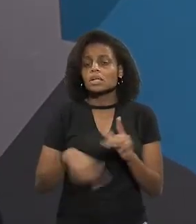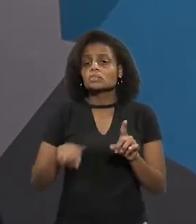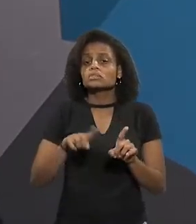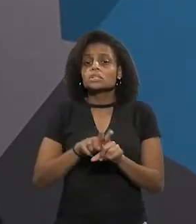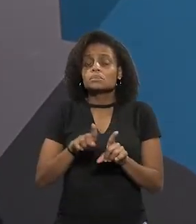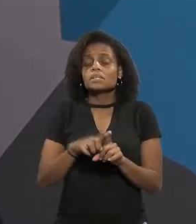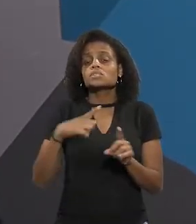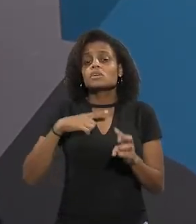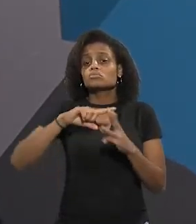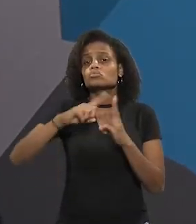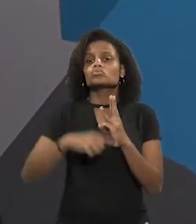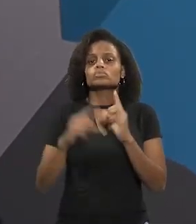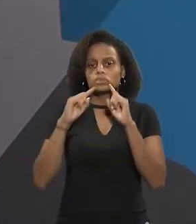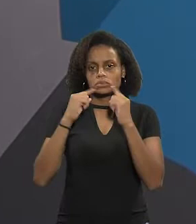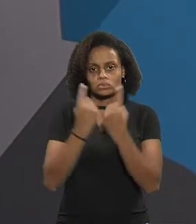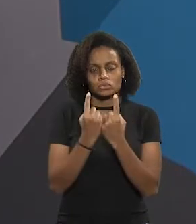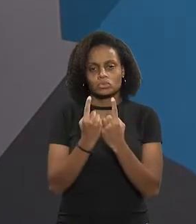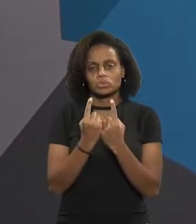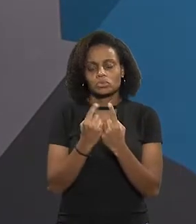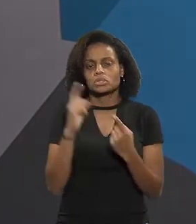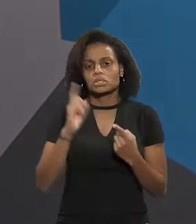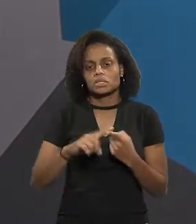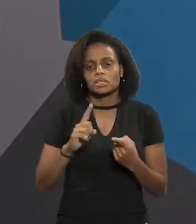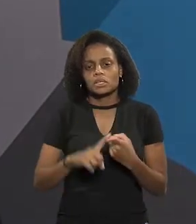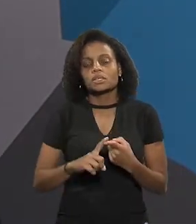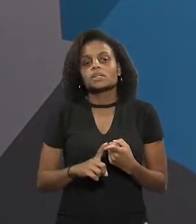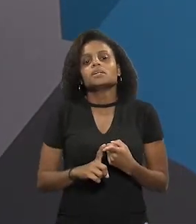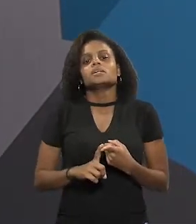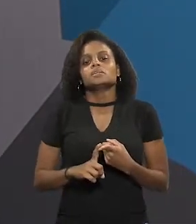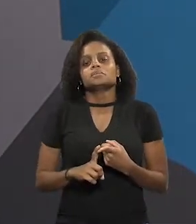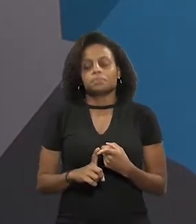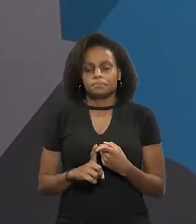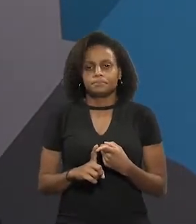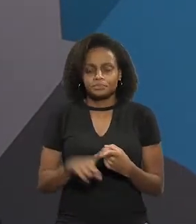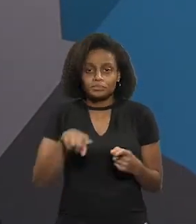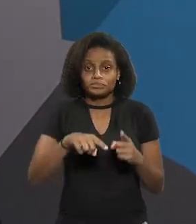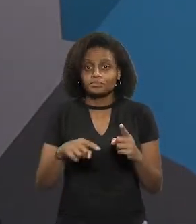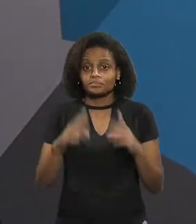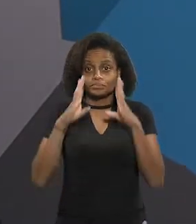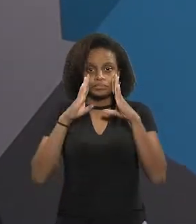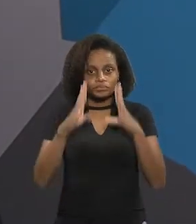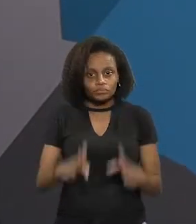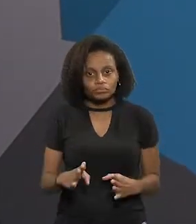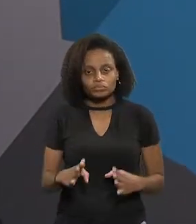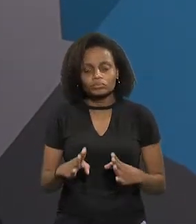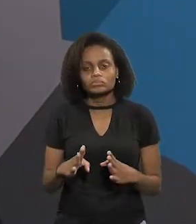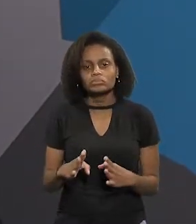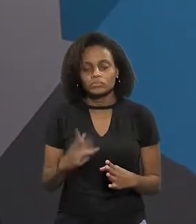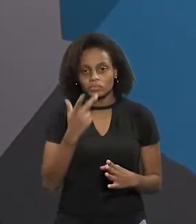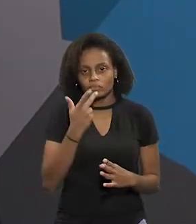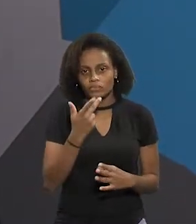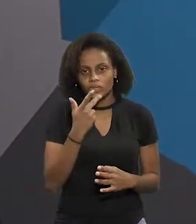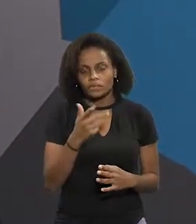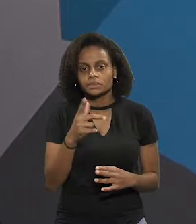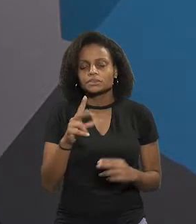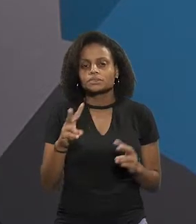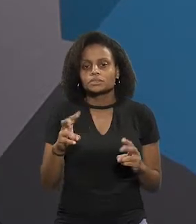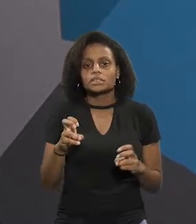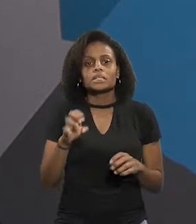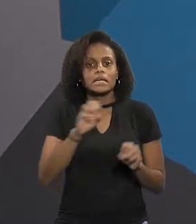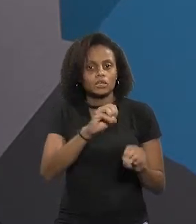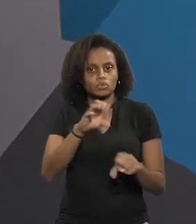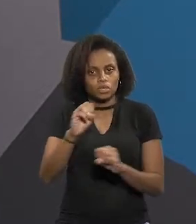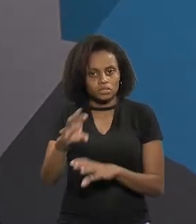realizamos outras 3 audiências. Realizamos a primeira, que foi específica, falando da questão